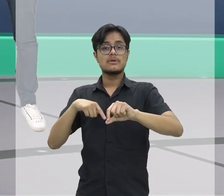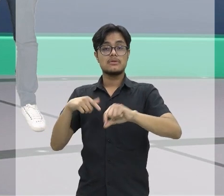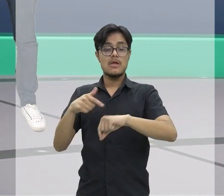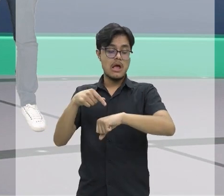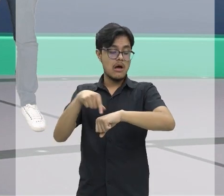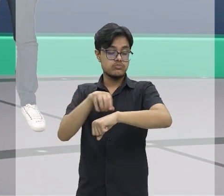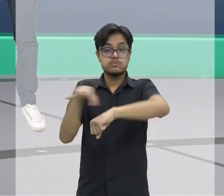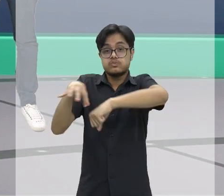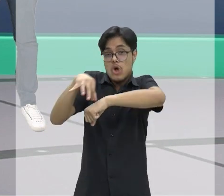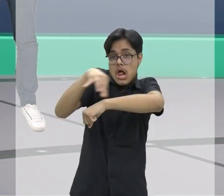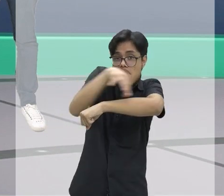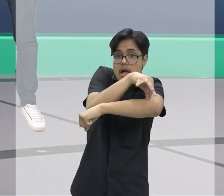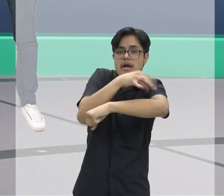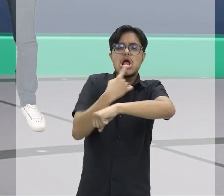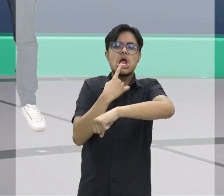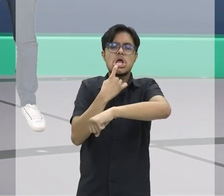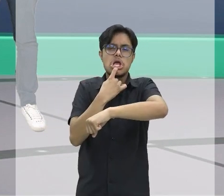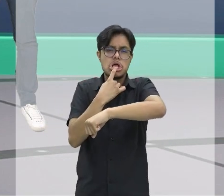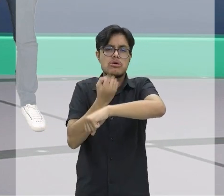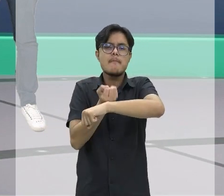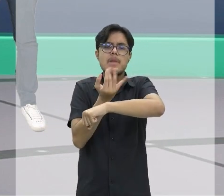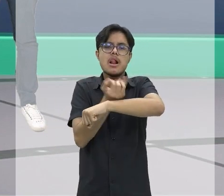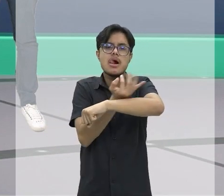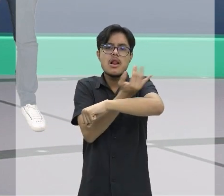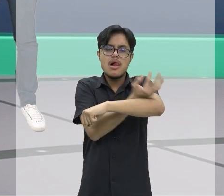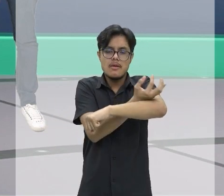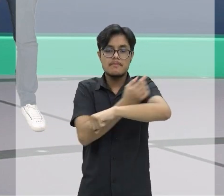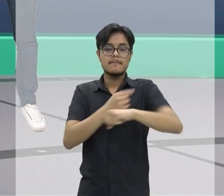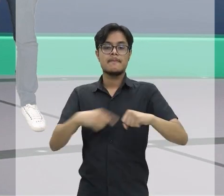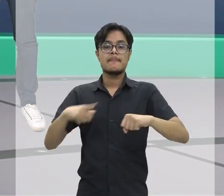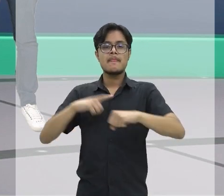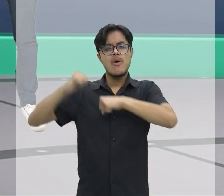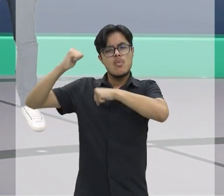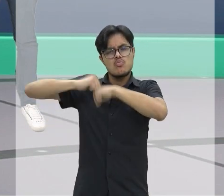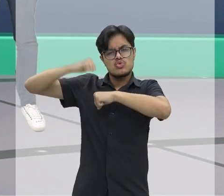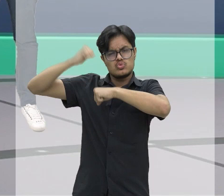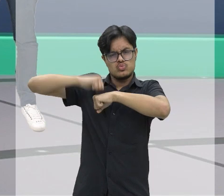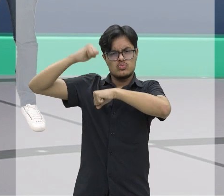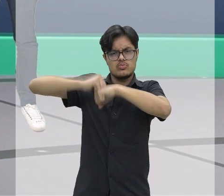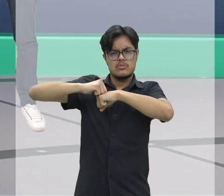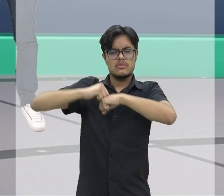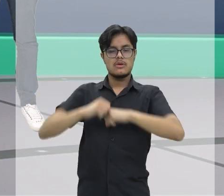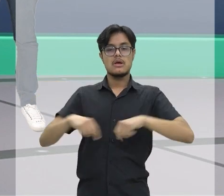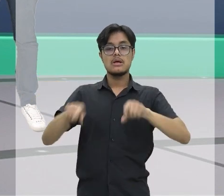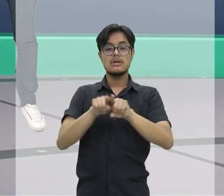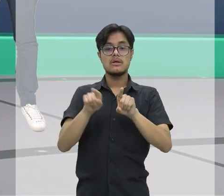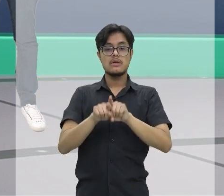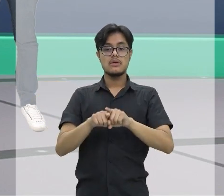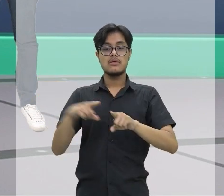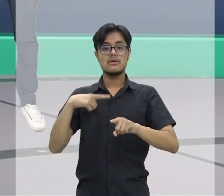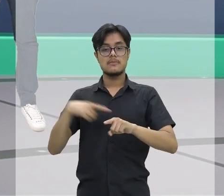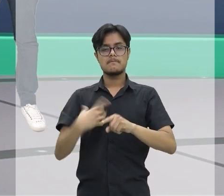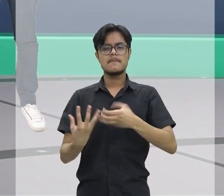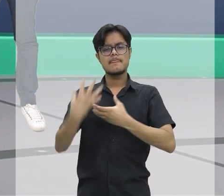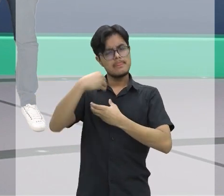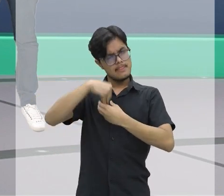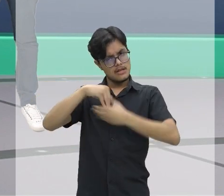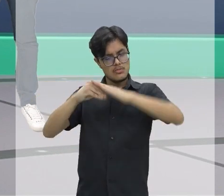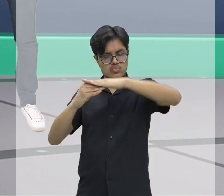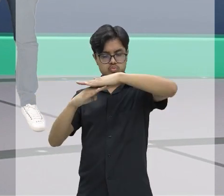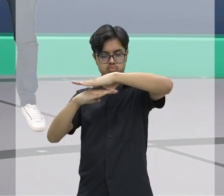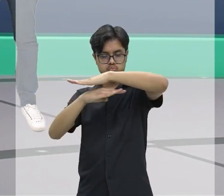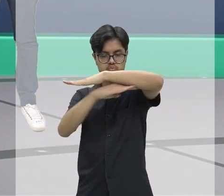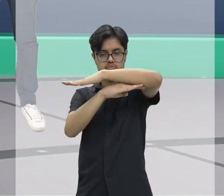vermelha. Nós falamos sobre o osso compacto, aquela parte mais rígida. Vimos o periósteo e a cavidade medular, né?